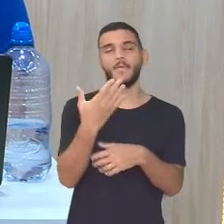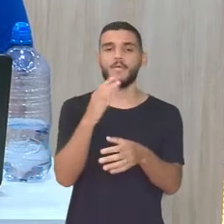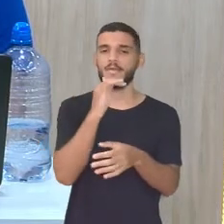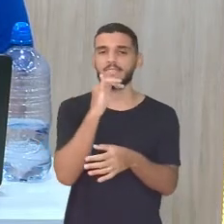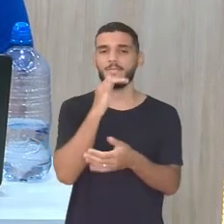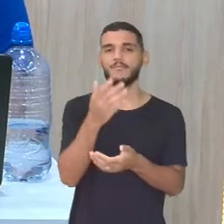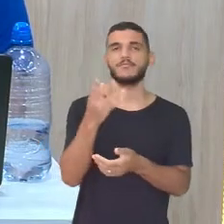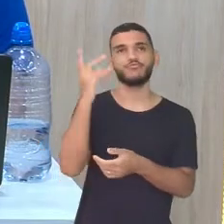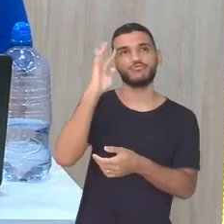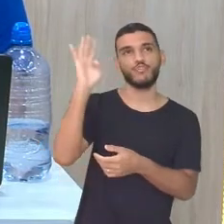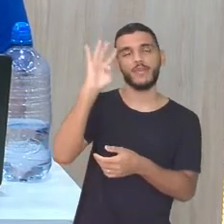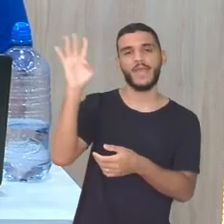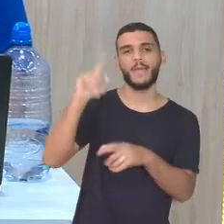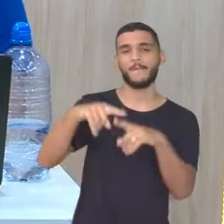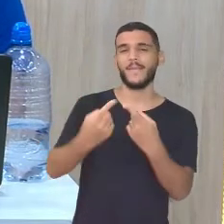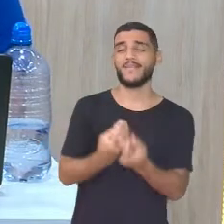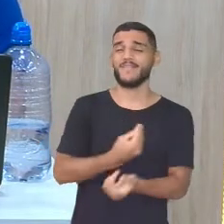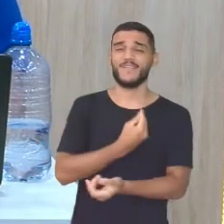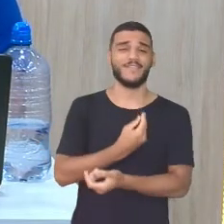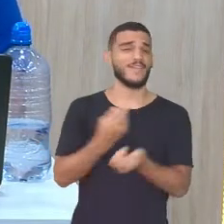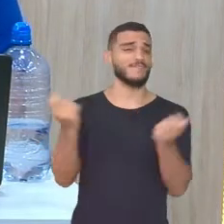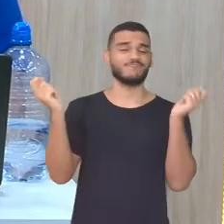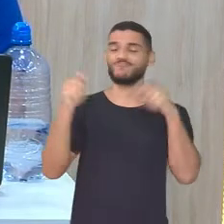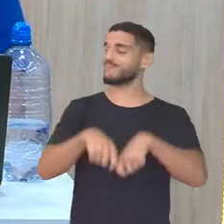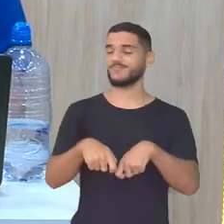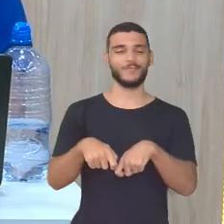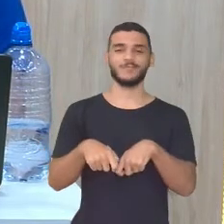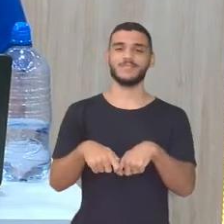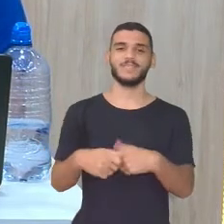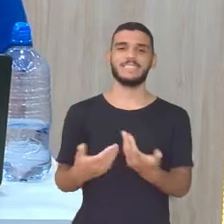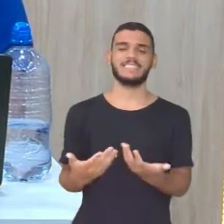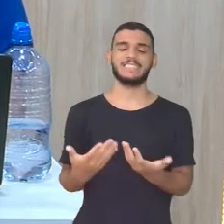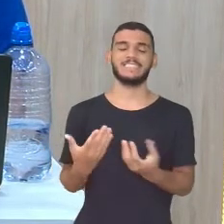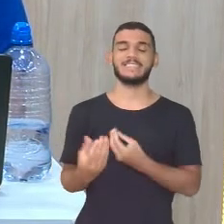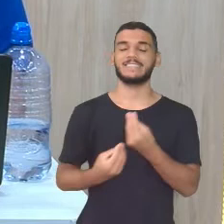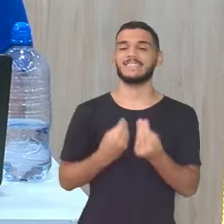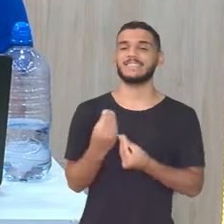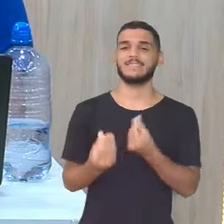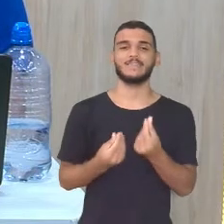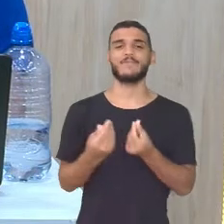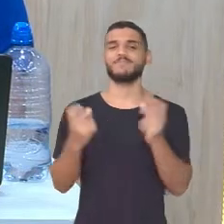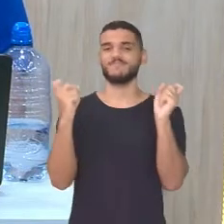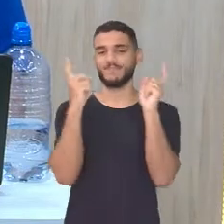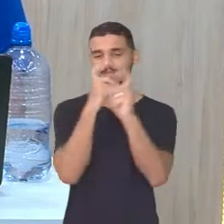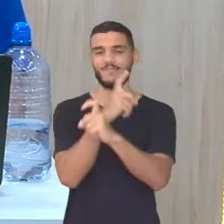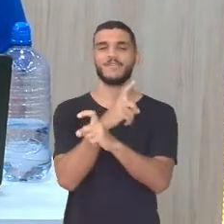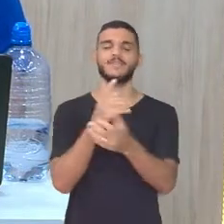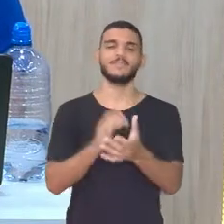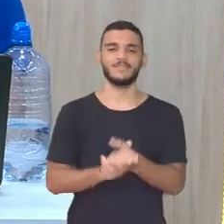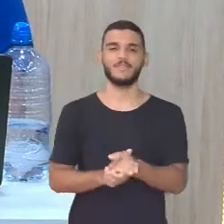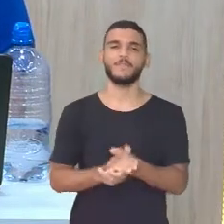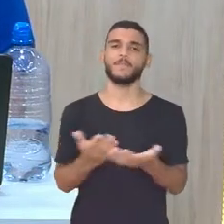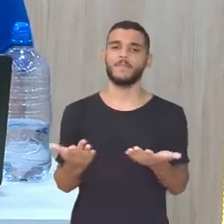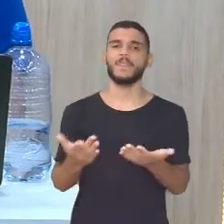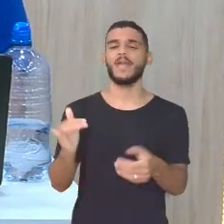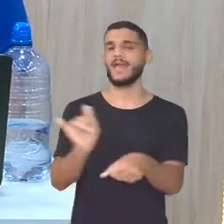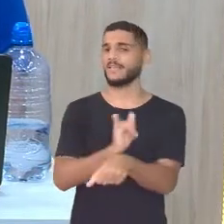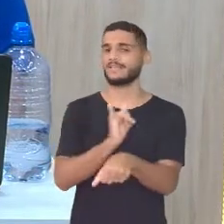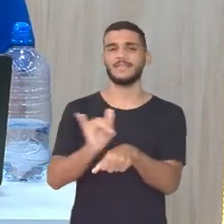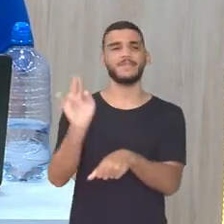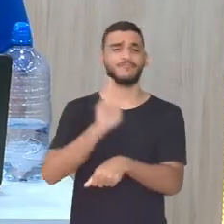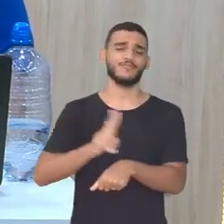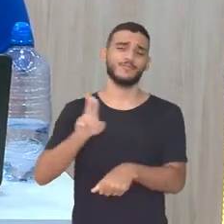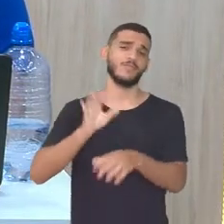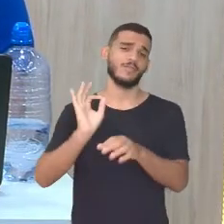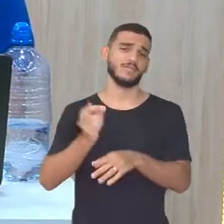nessa situação específica em que ela foi aprisionada e portanto ficou inacessível, o único jeito de viver a vida que